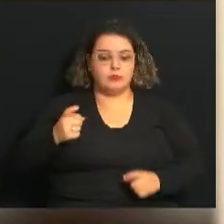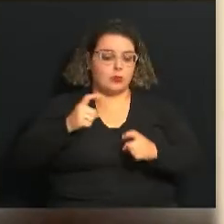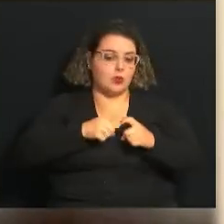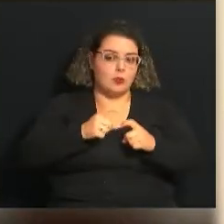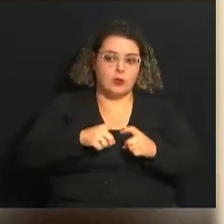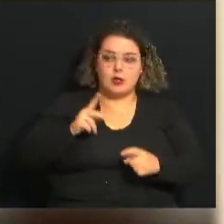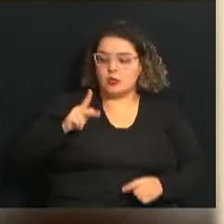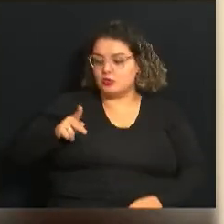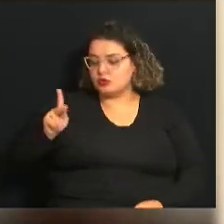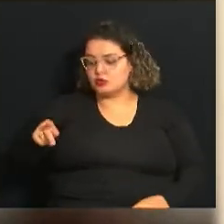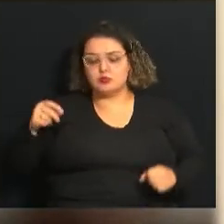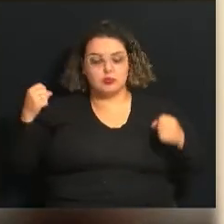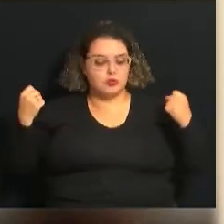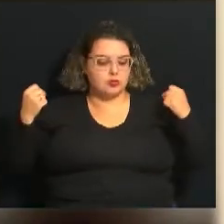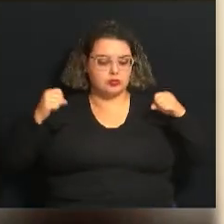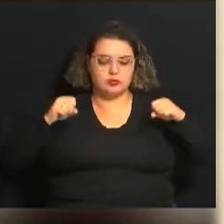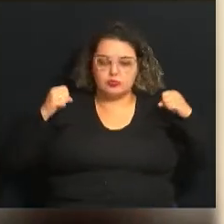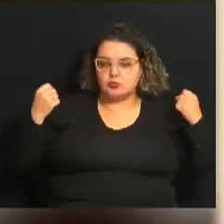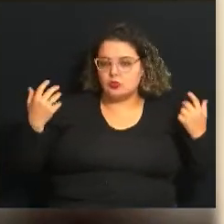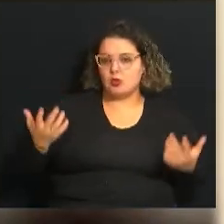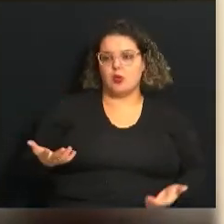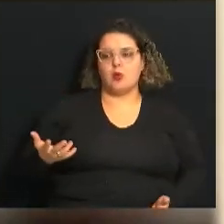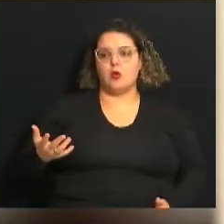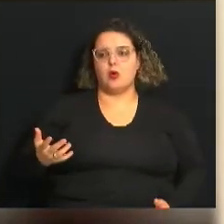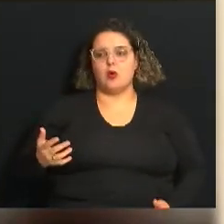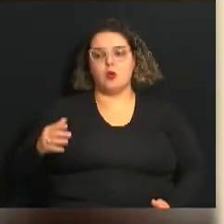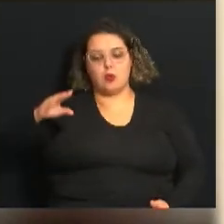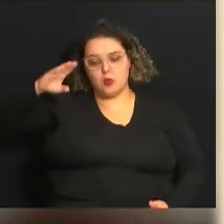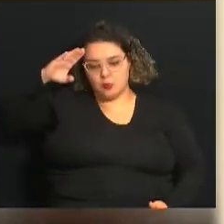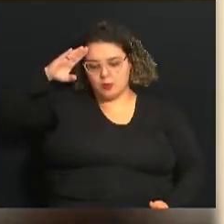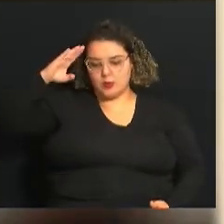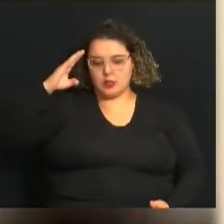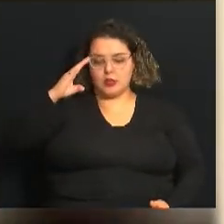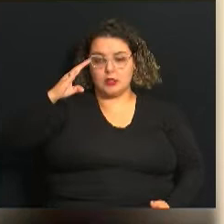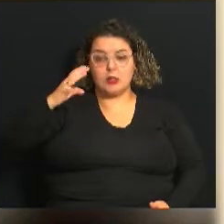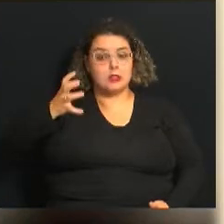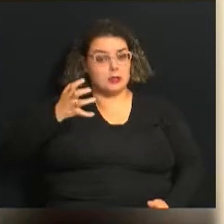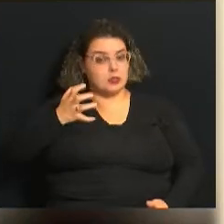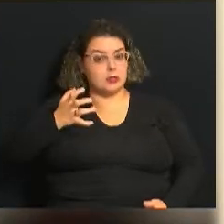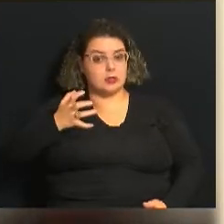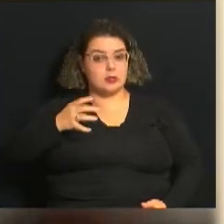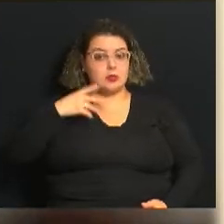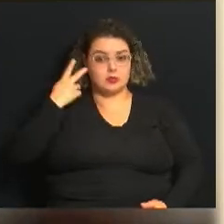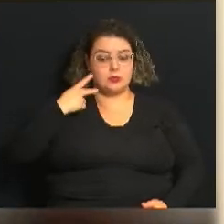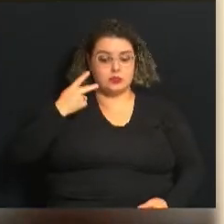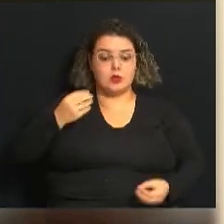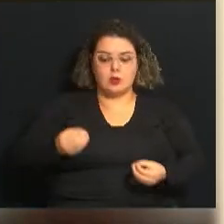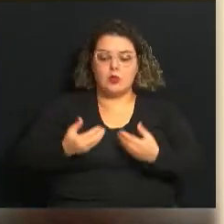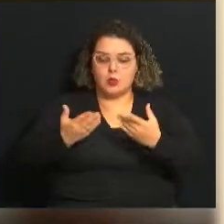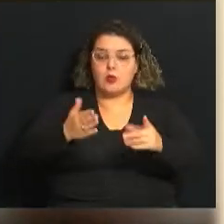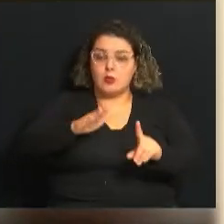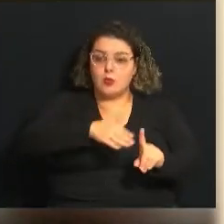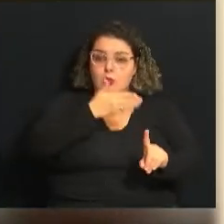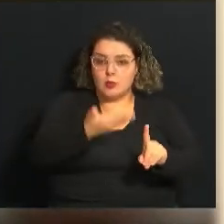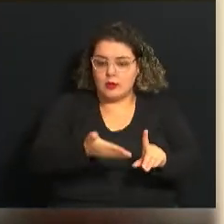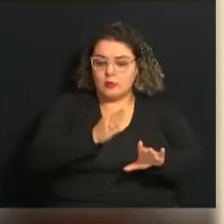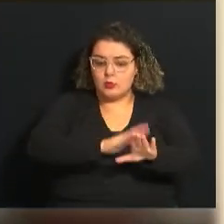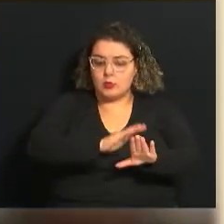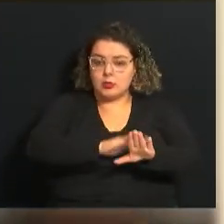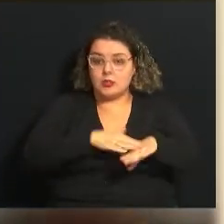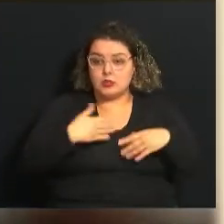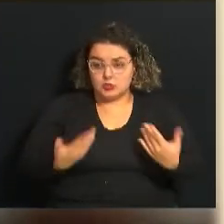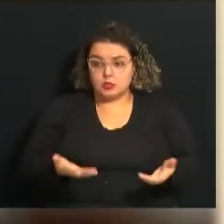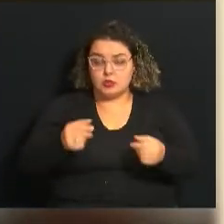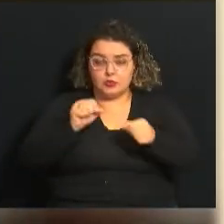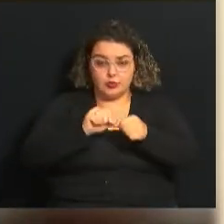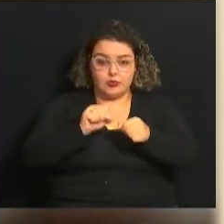de educação física, hoje um militar, que a gente queira, os vereadores queiram honrar por alguma atividade que faz